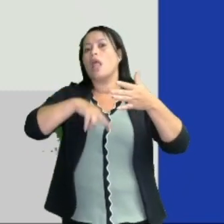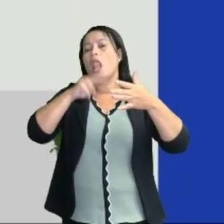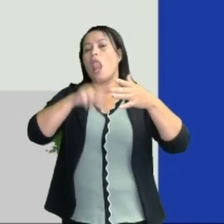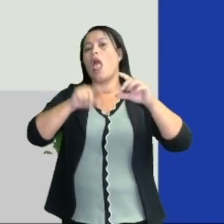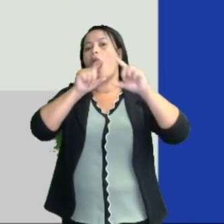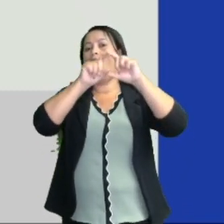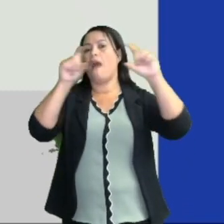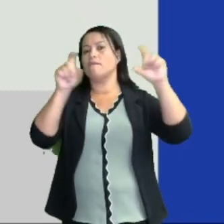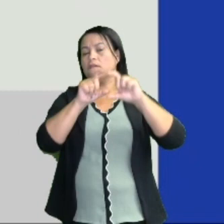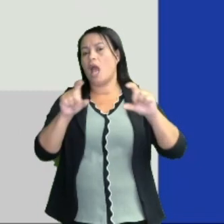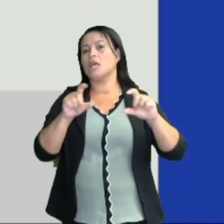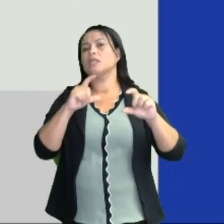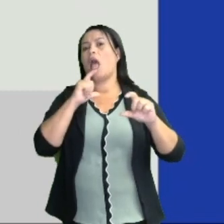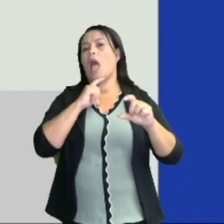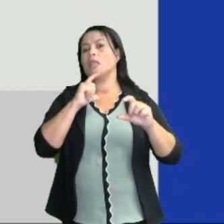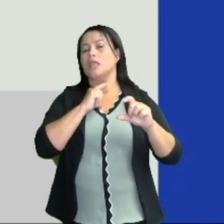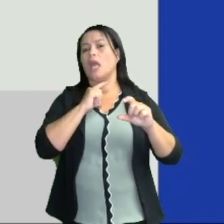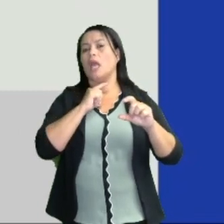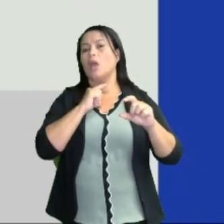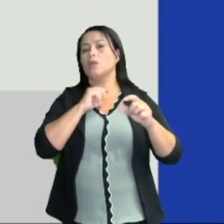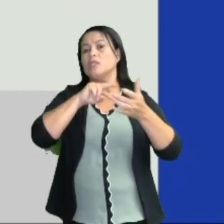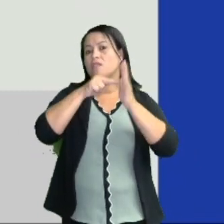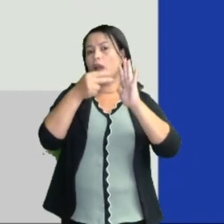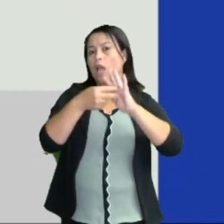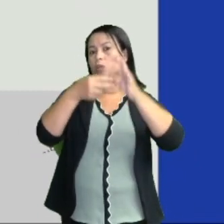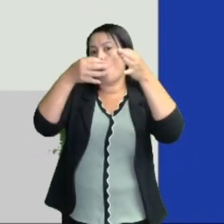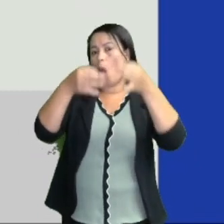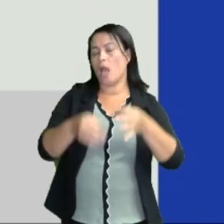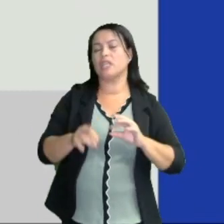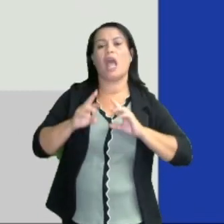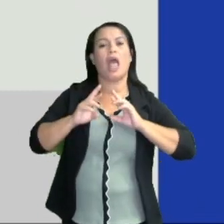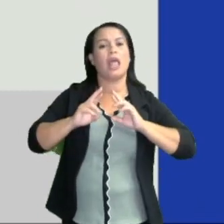sentido correto, tá? Diferente